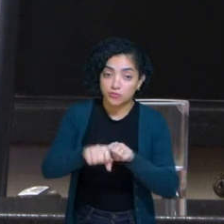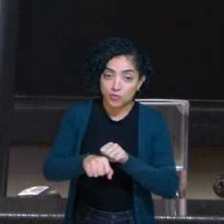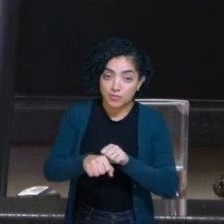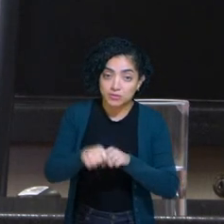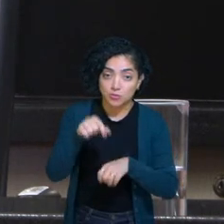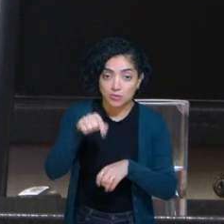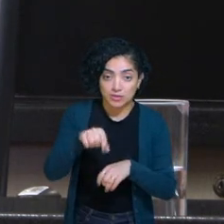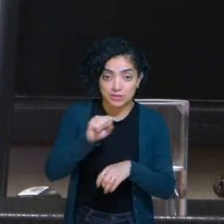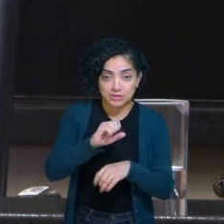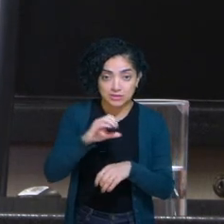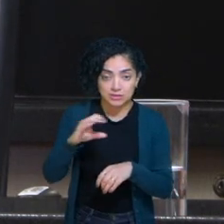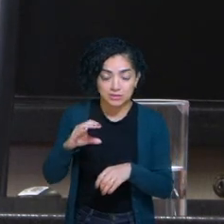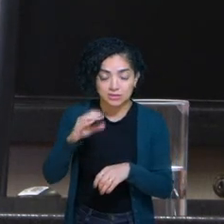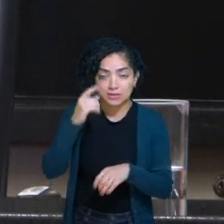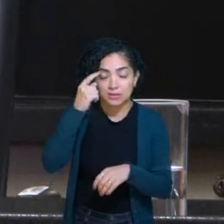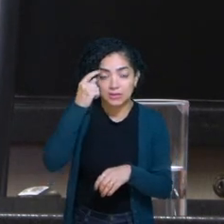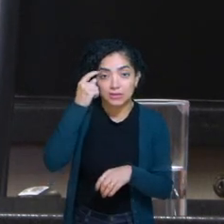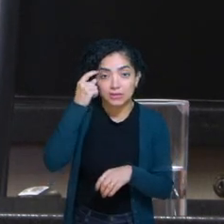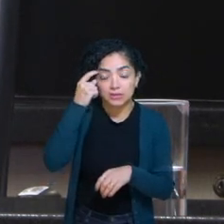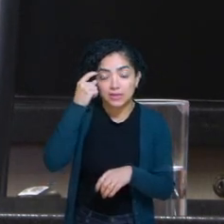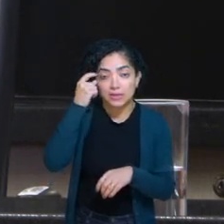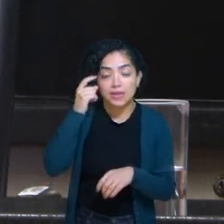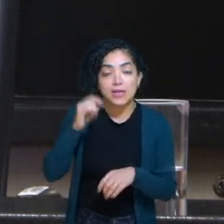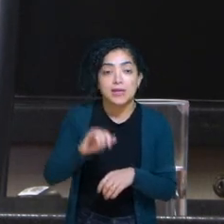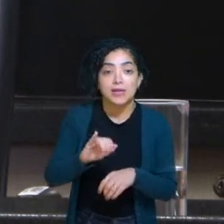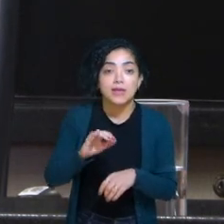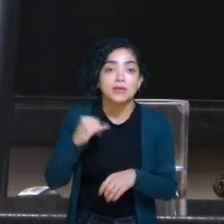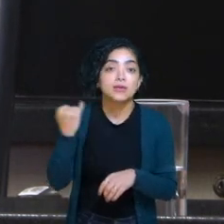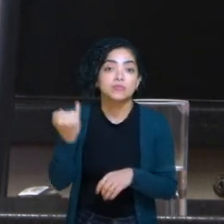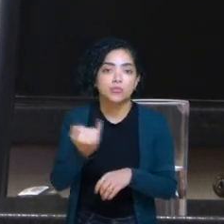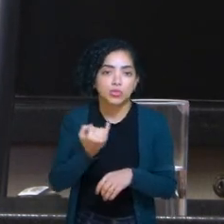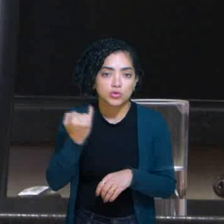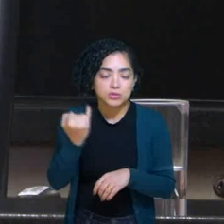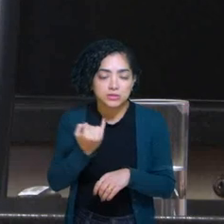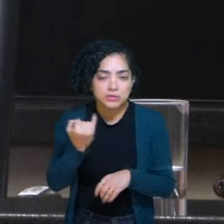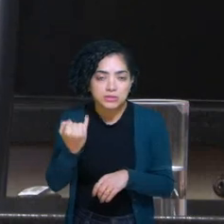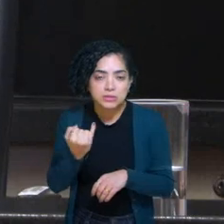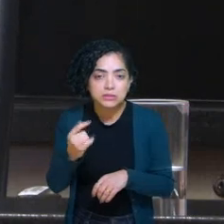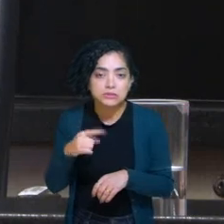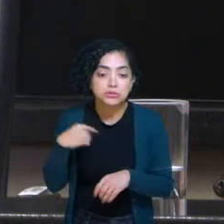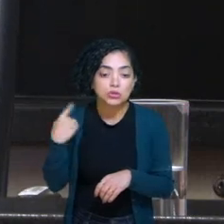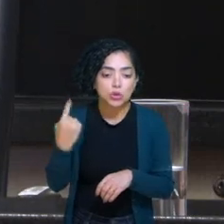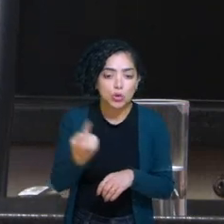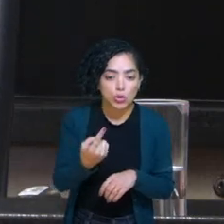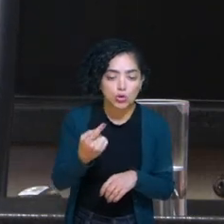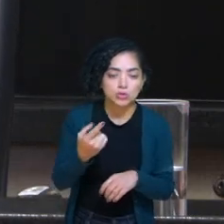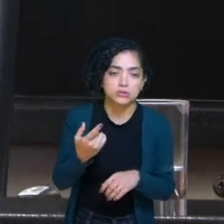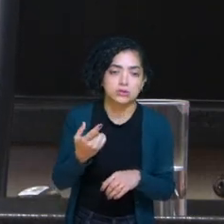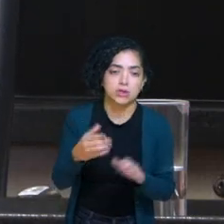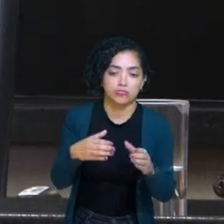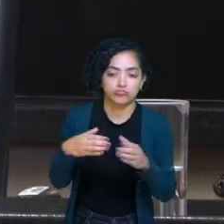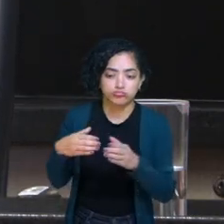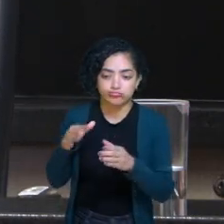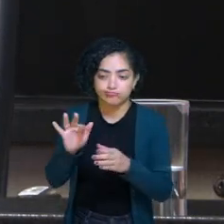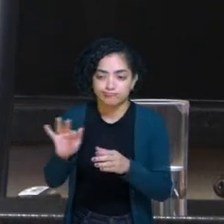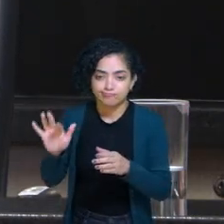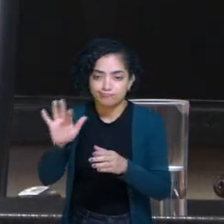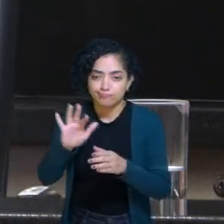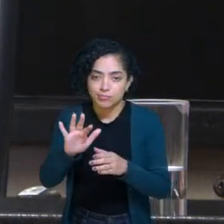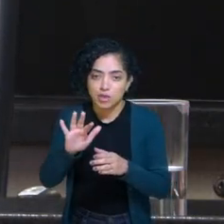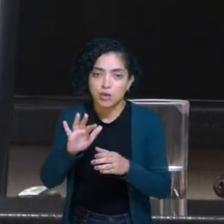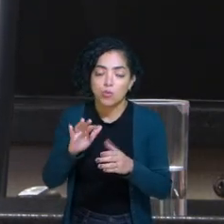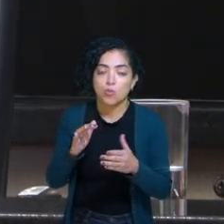né Eh acho que é importante nós enquanto instituições federais partir da 02 2015 nós